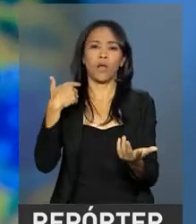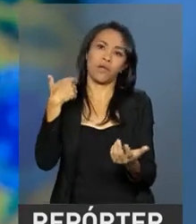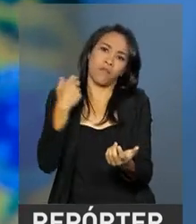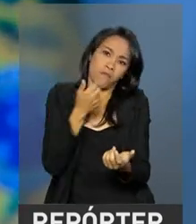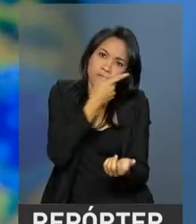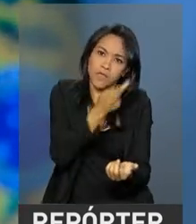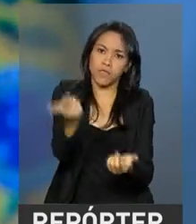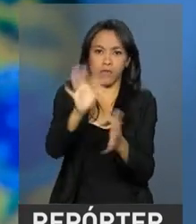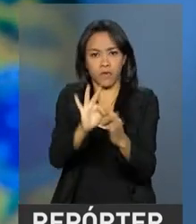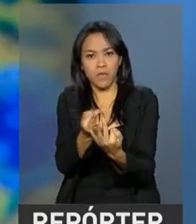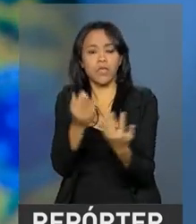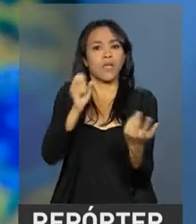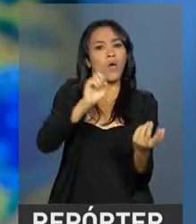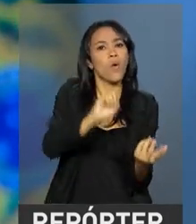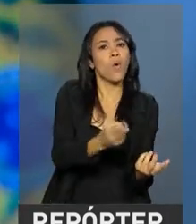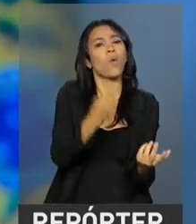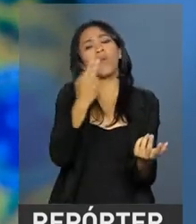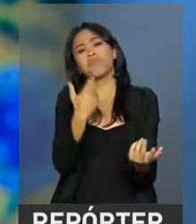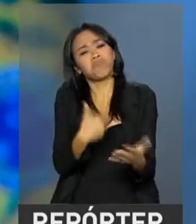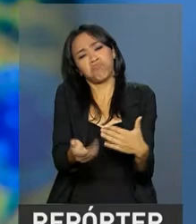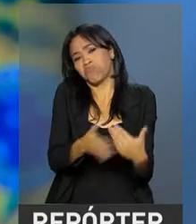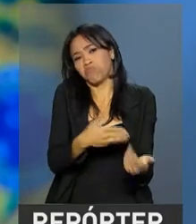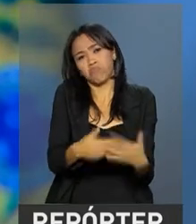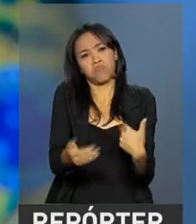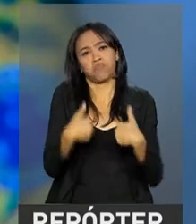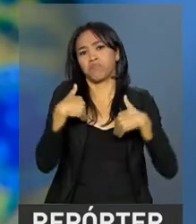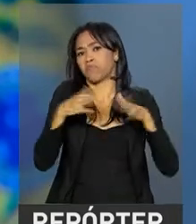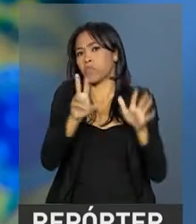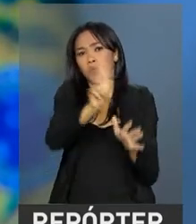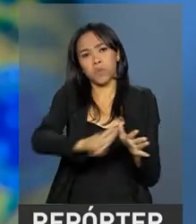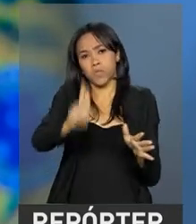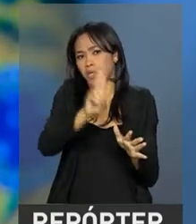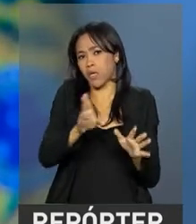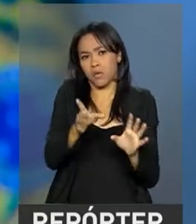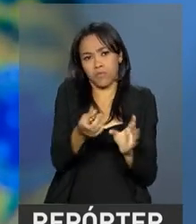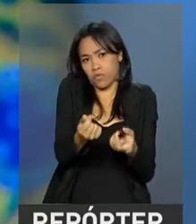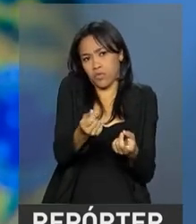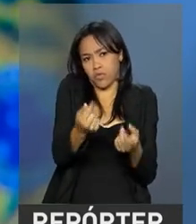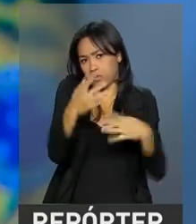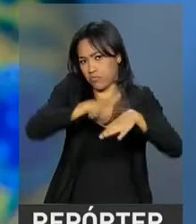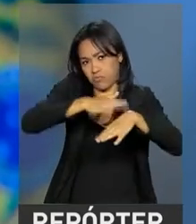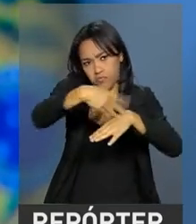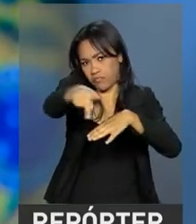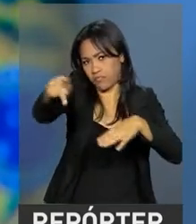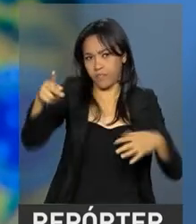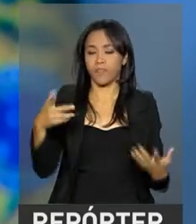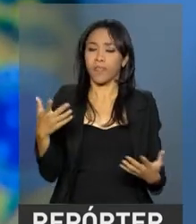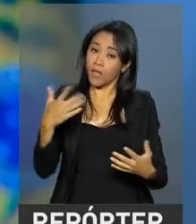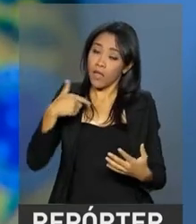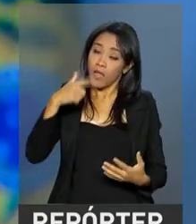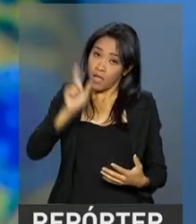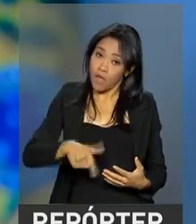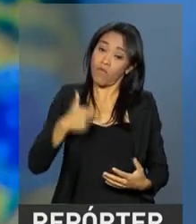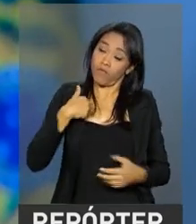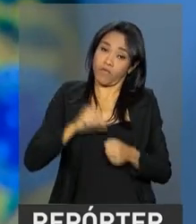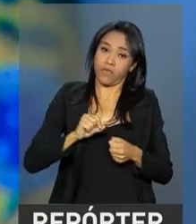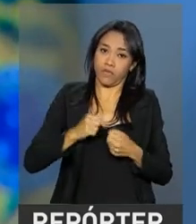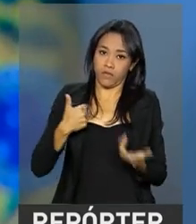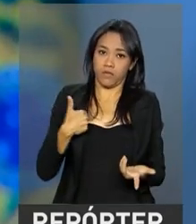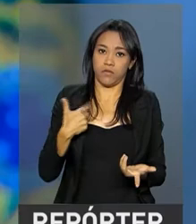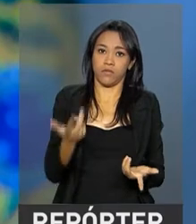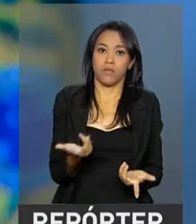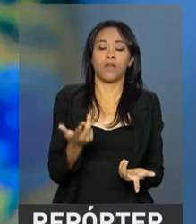ou poupar onde e como quisesse não fiz mais do que a minha obrigação e é isso que me motiva